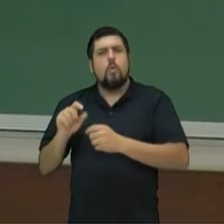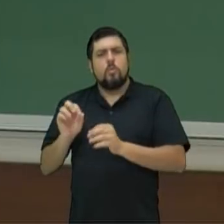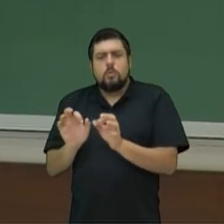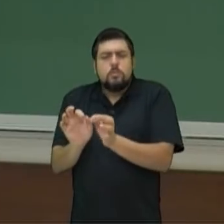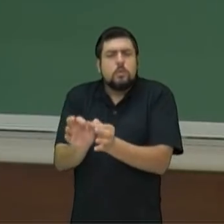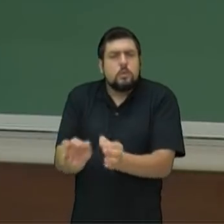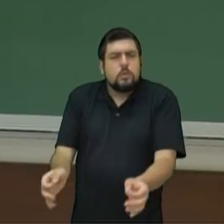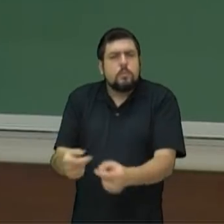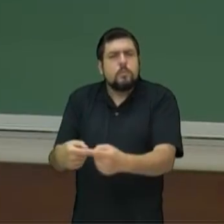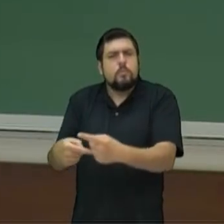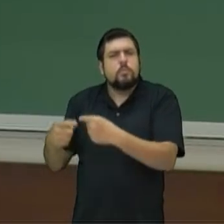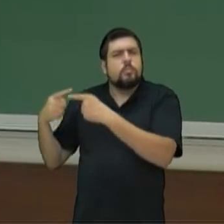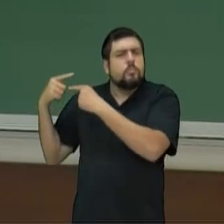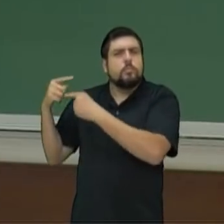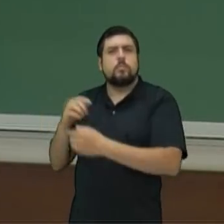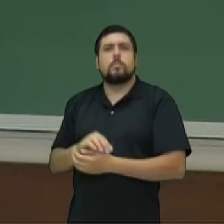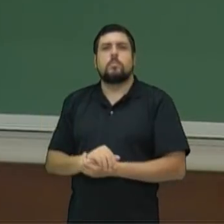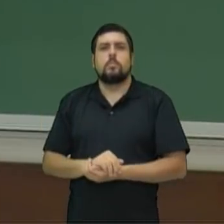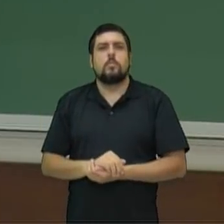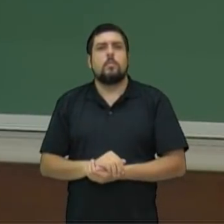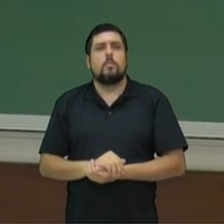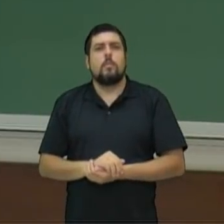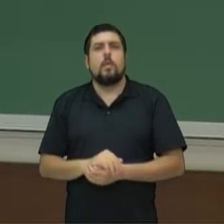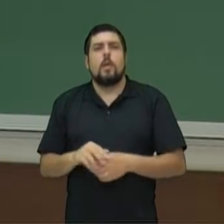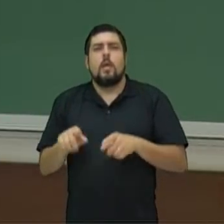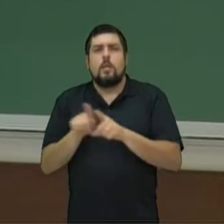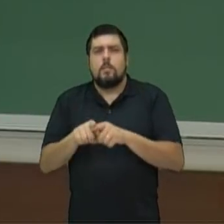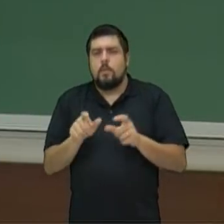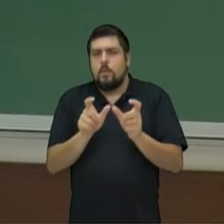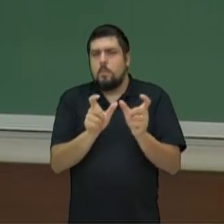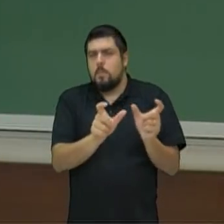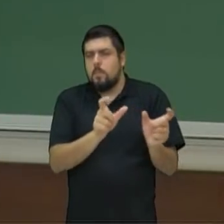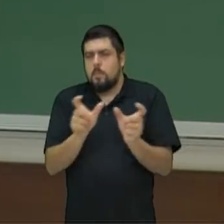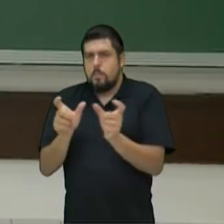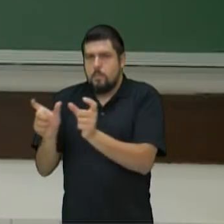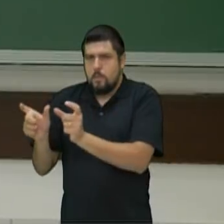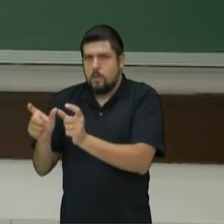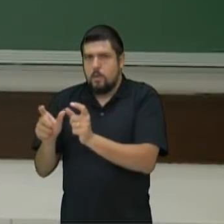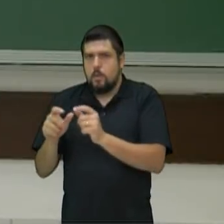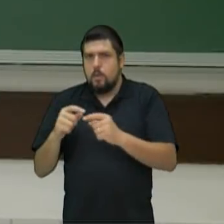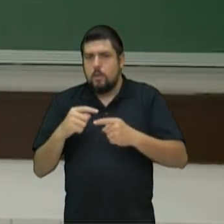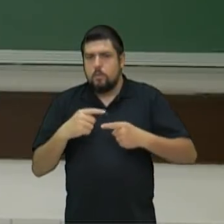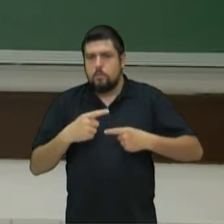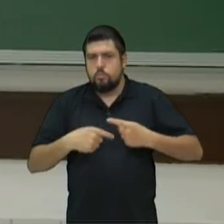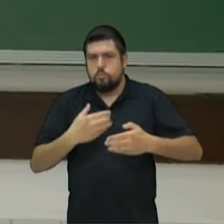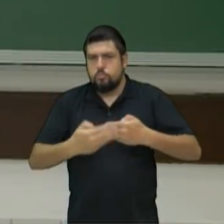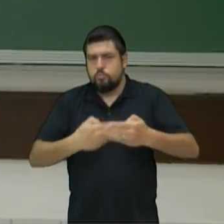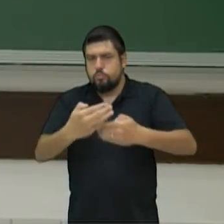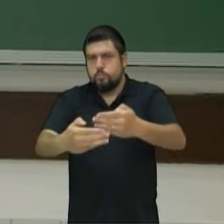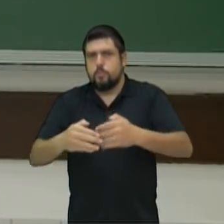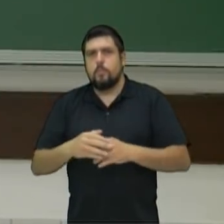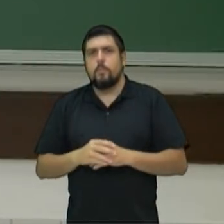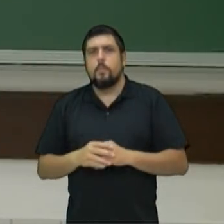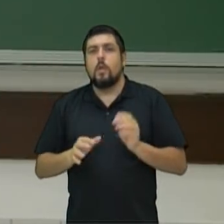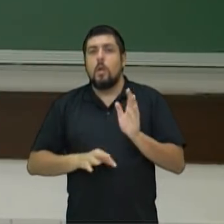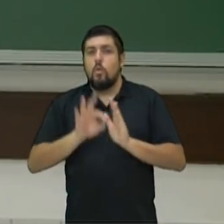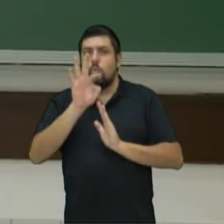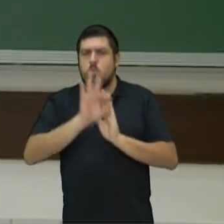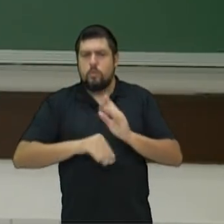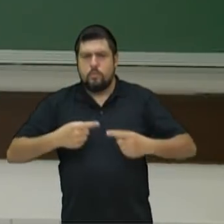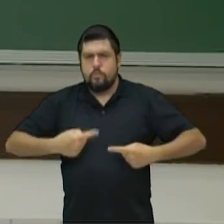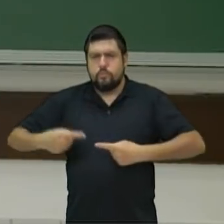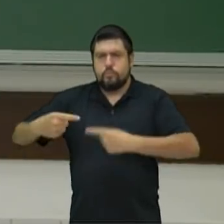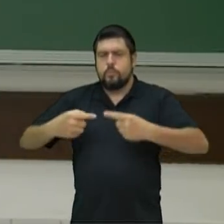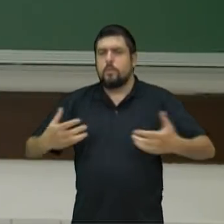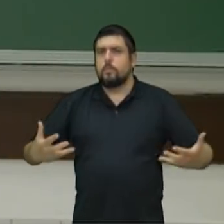ancestral. Essas palavrinhas destacadas serão trabalhadas no desenvolvimento. Funciona assim, texto dissertativo argumentativo, pessoal, ele é maravilhoso.